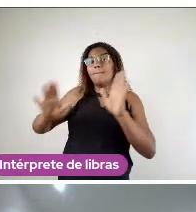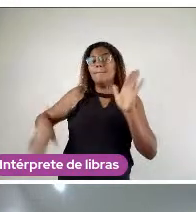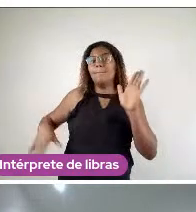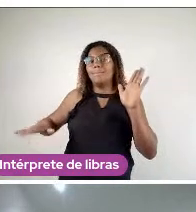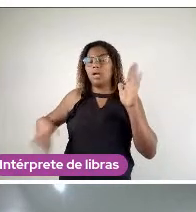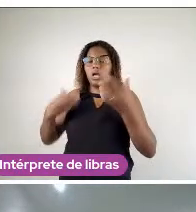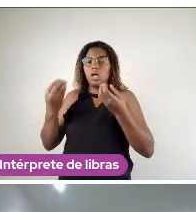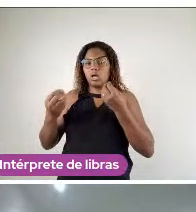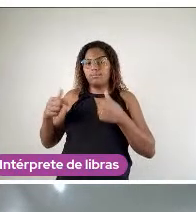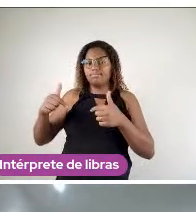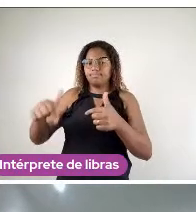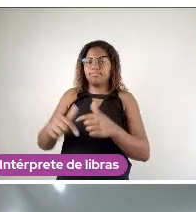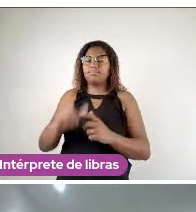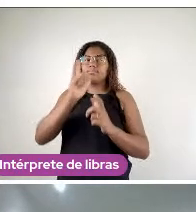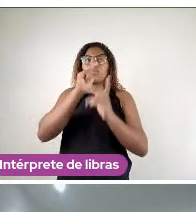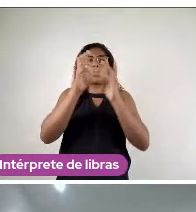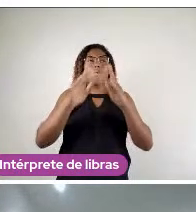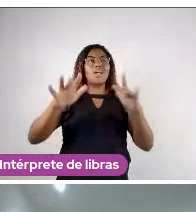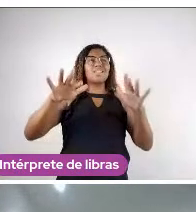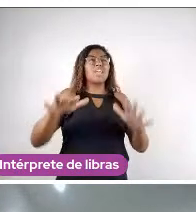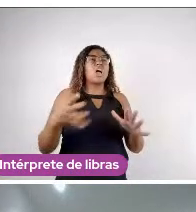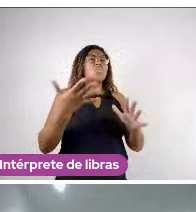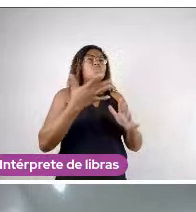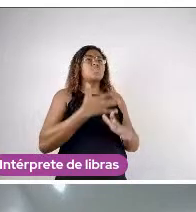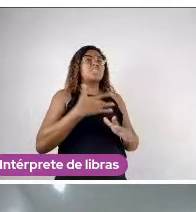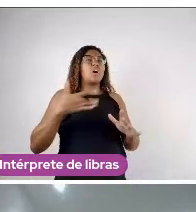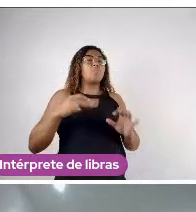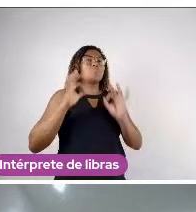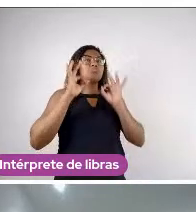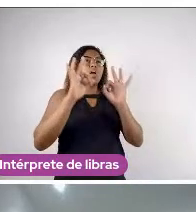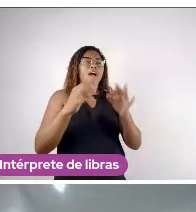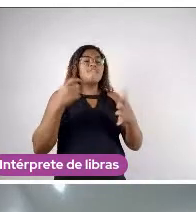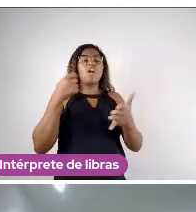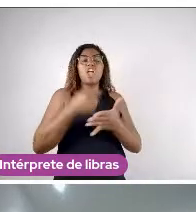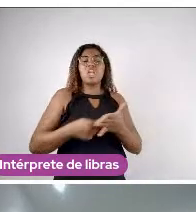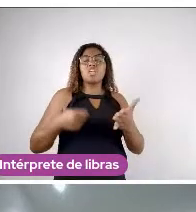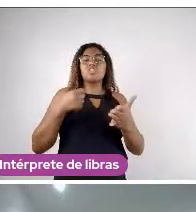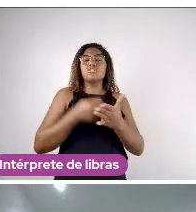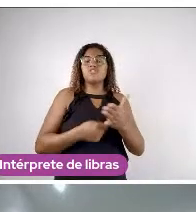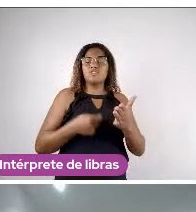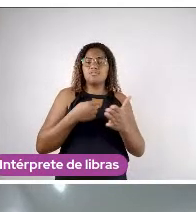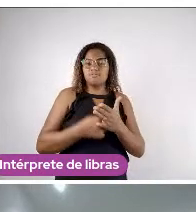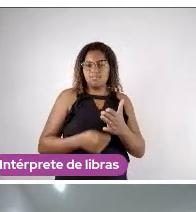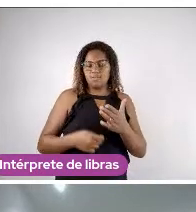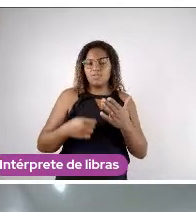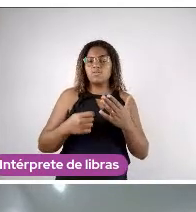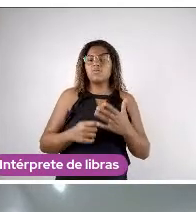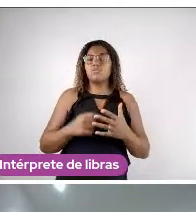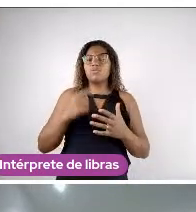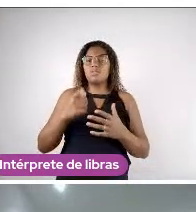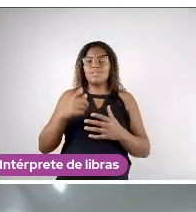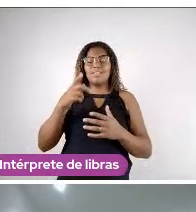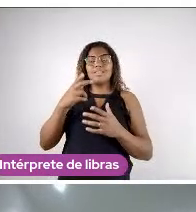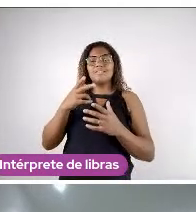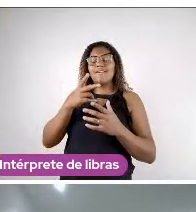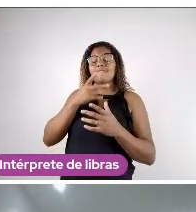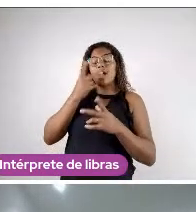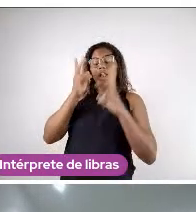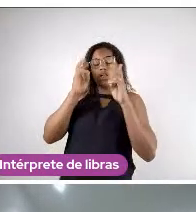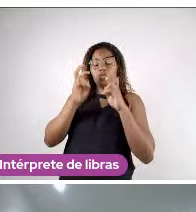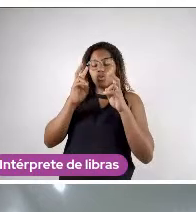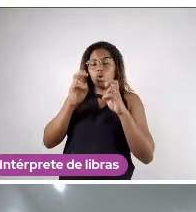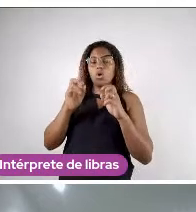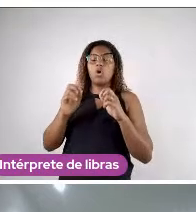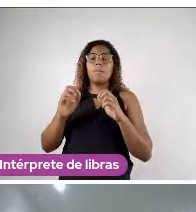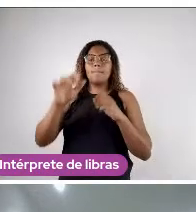Um oceano saudável e resistente ou resiliente, né? A gente nesse webinar falou um pouco mais sobre as